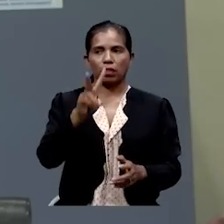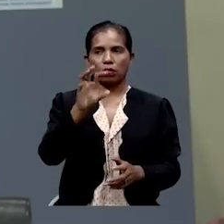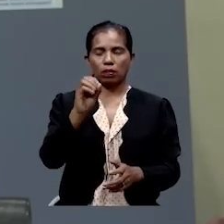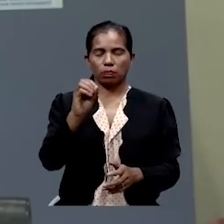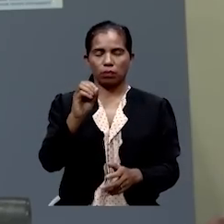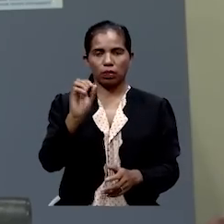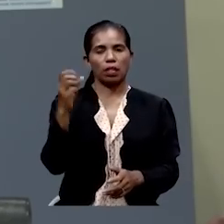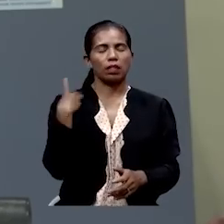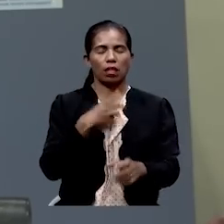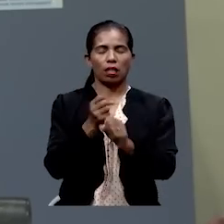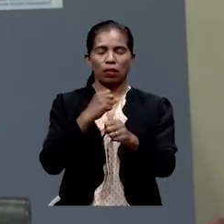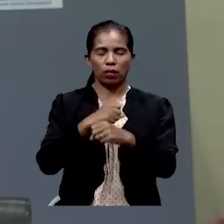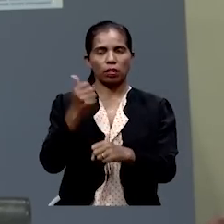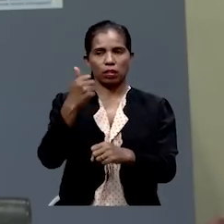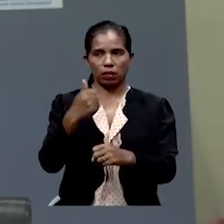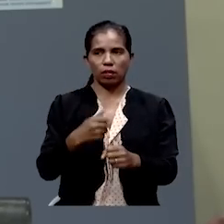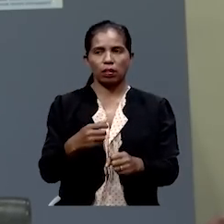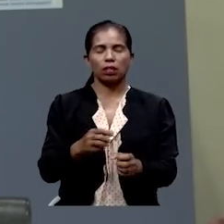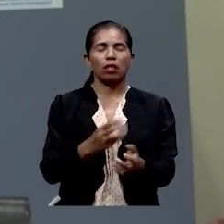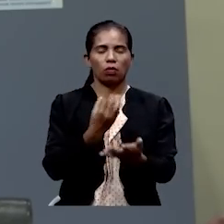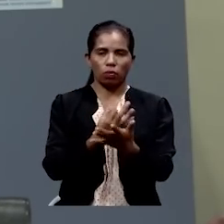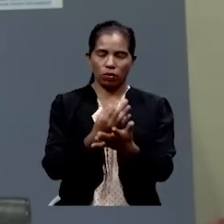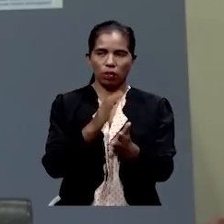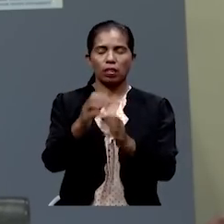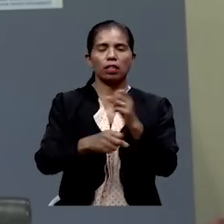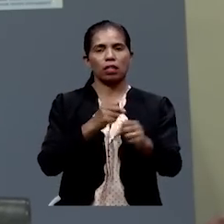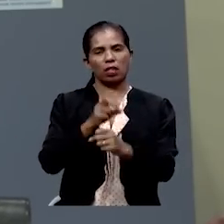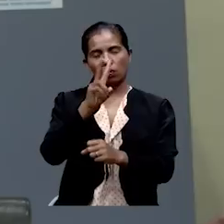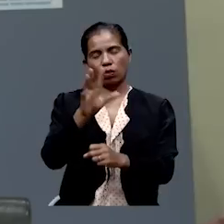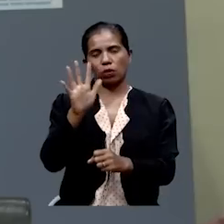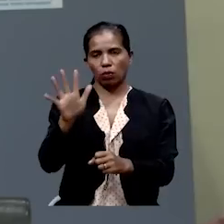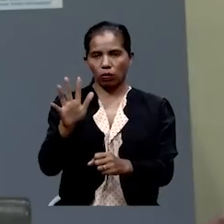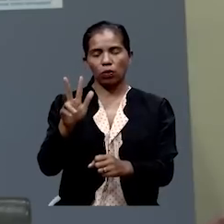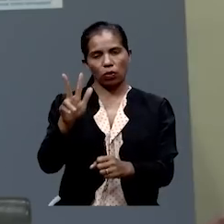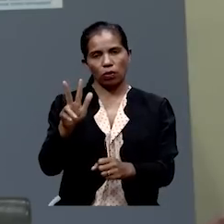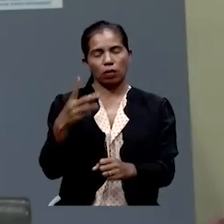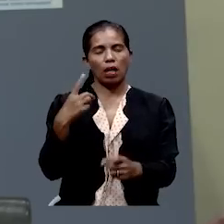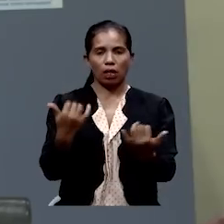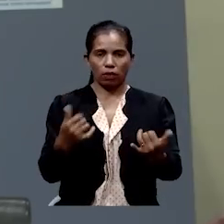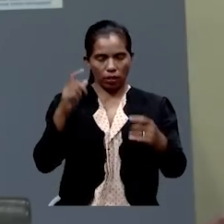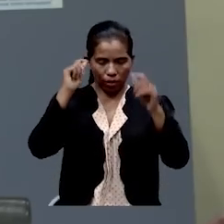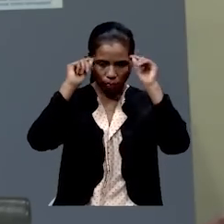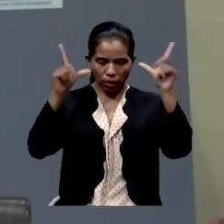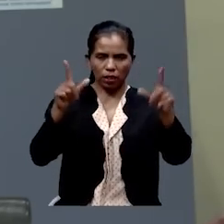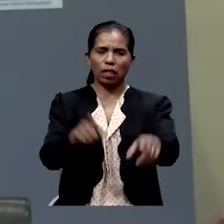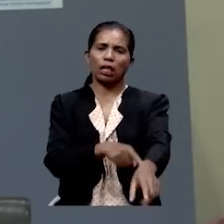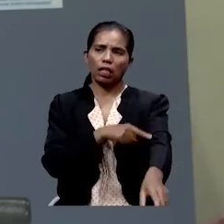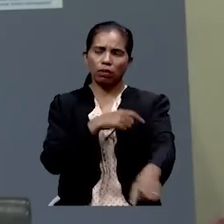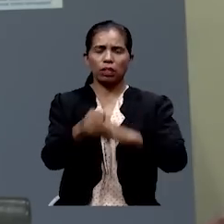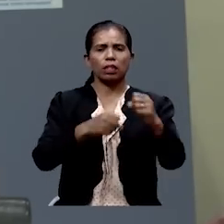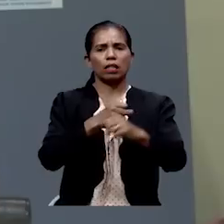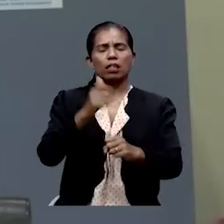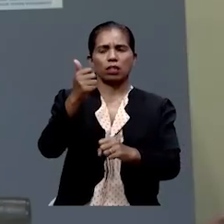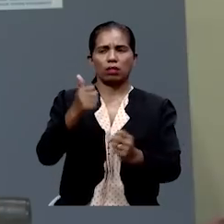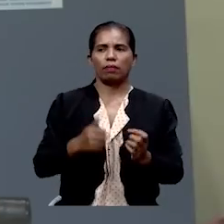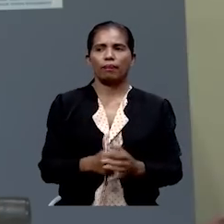sanolo. Salário mínimo né tirar loss né guarda tinha rua todo e tal amanda mesmo mas agora ita Timor Leste né clear liu tinha sanulo né a